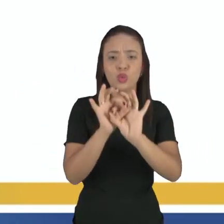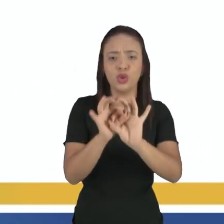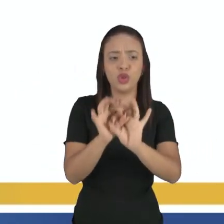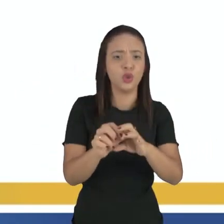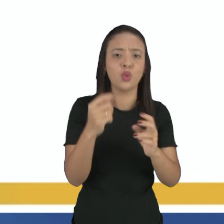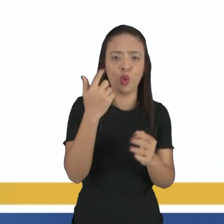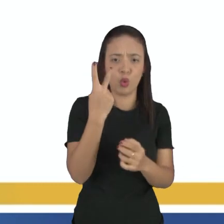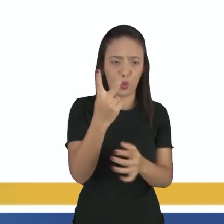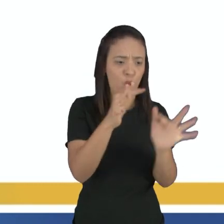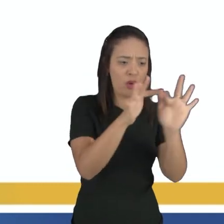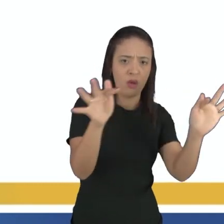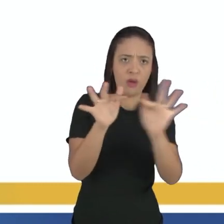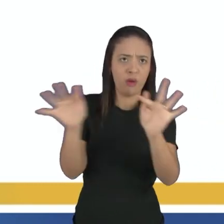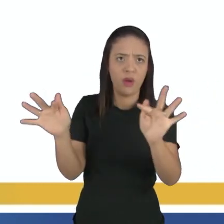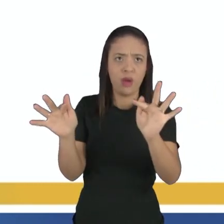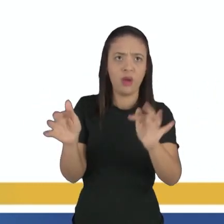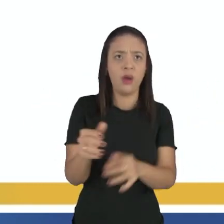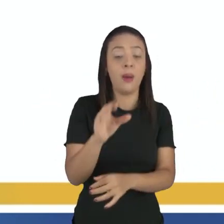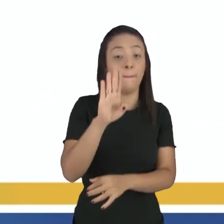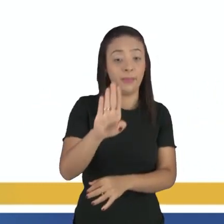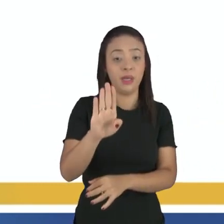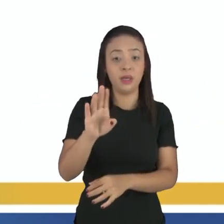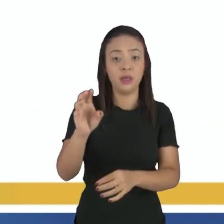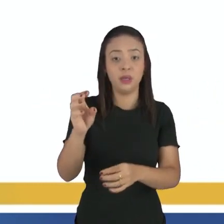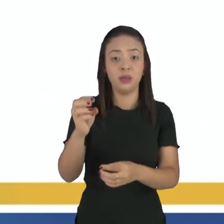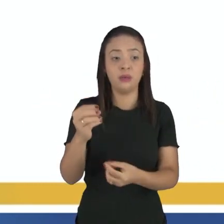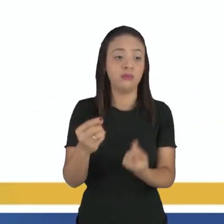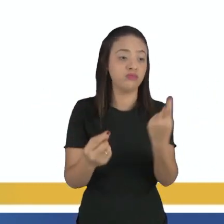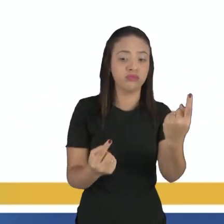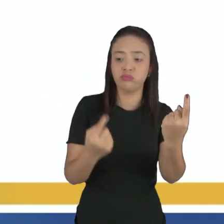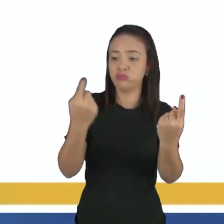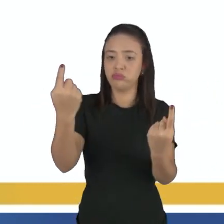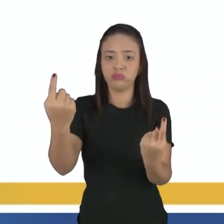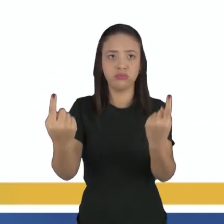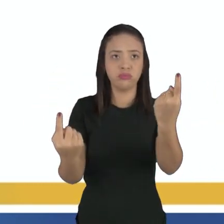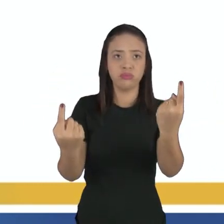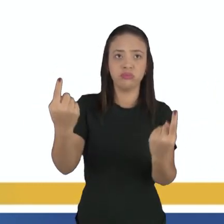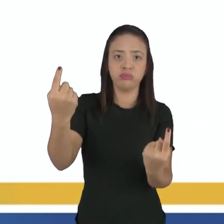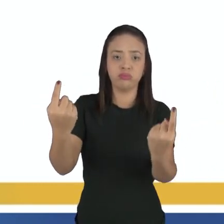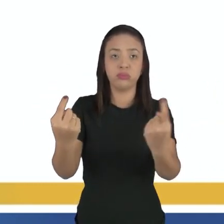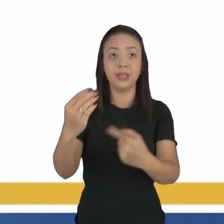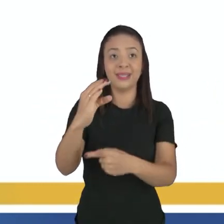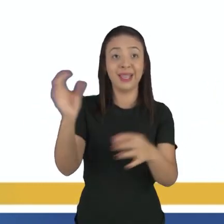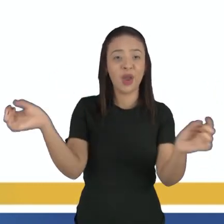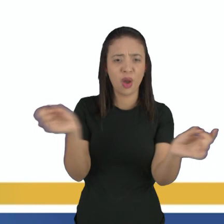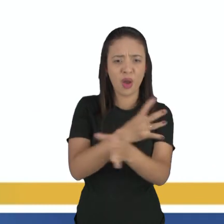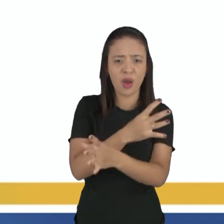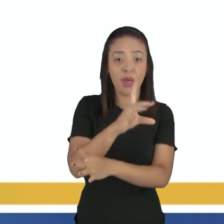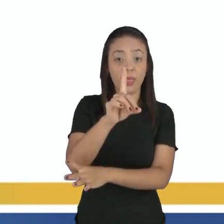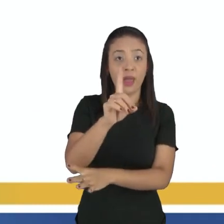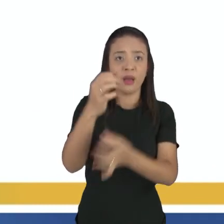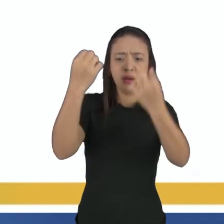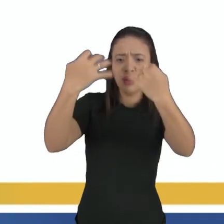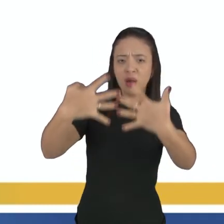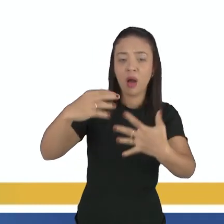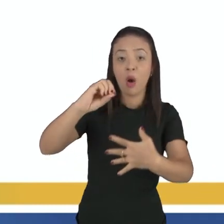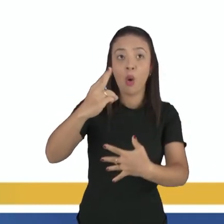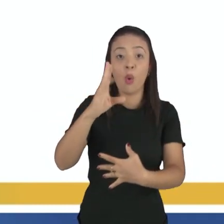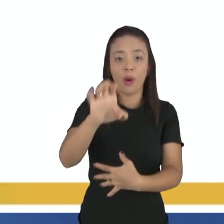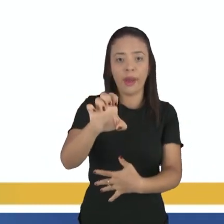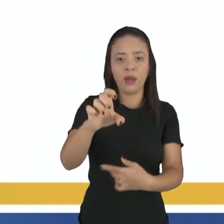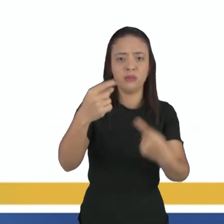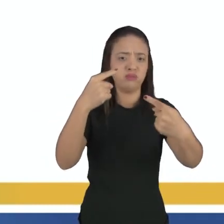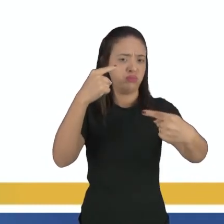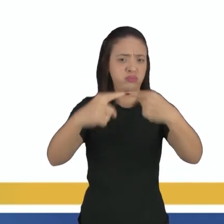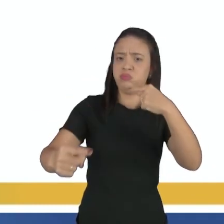oração a outra alternância ou uma outra conclusão explicação ou